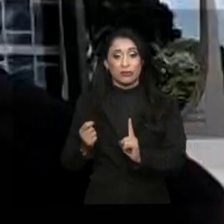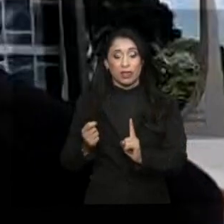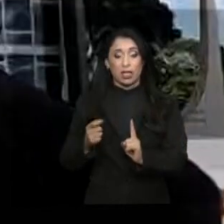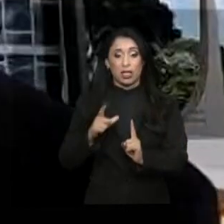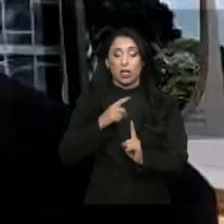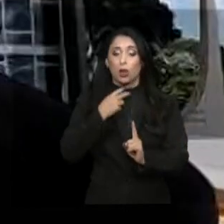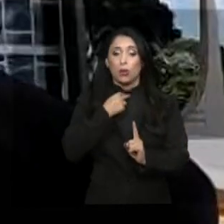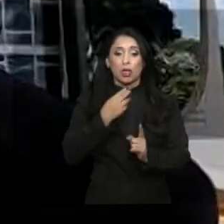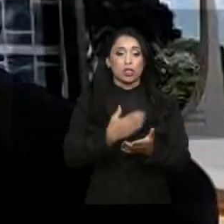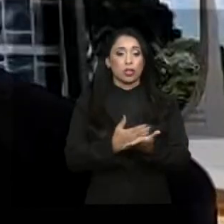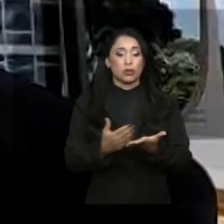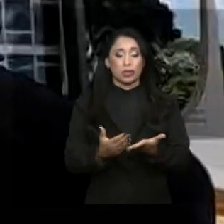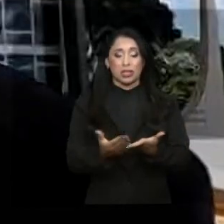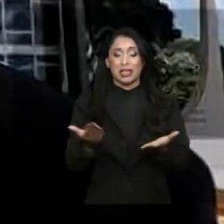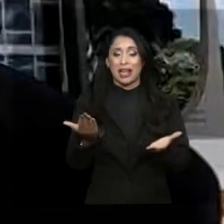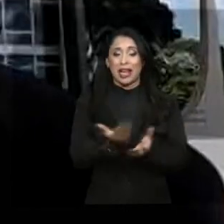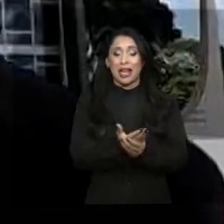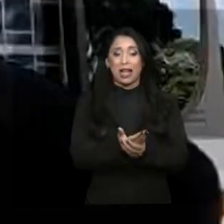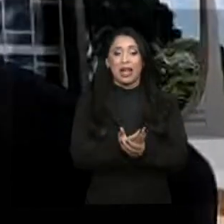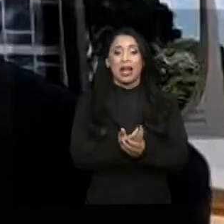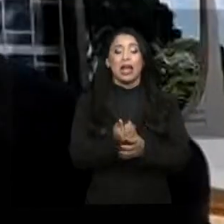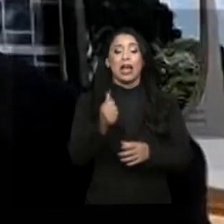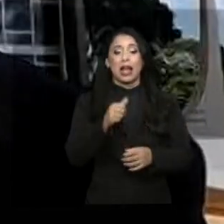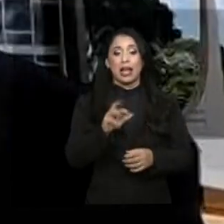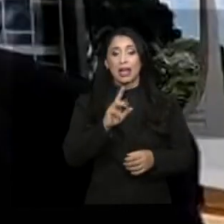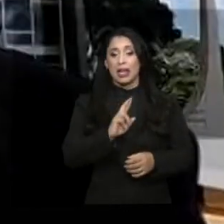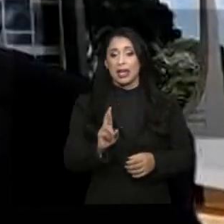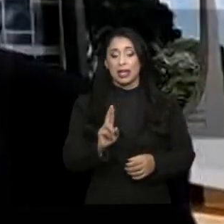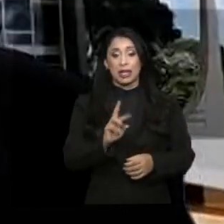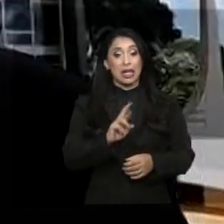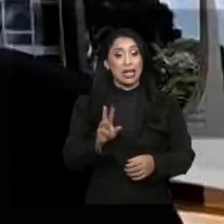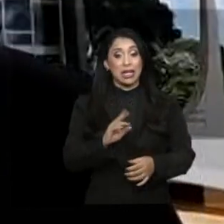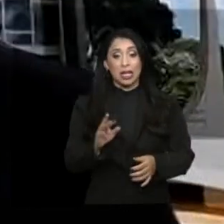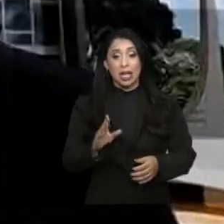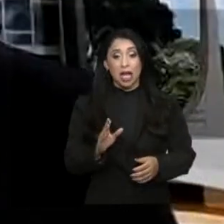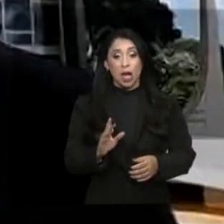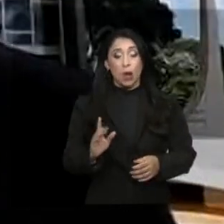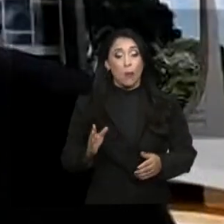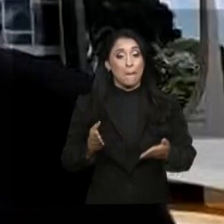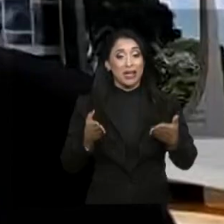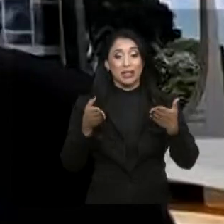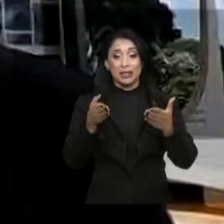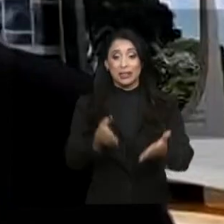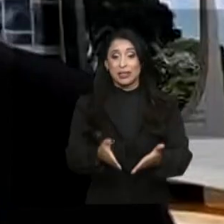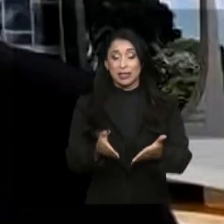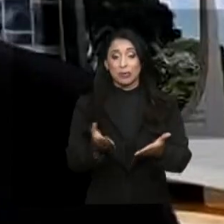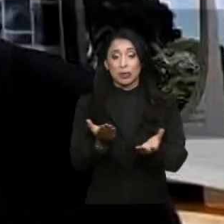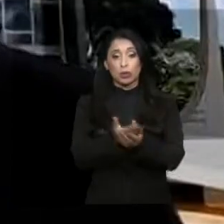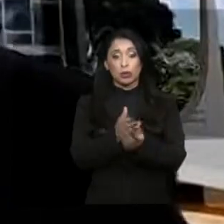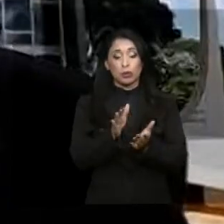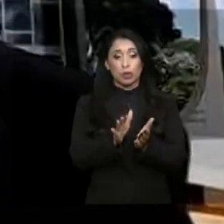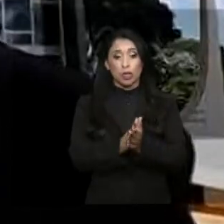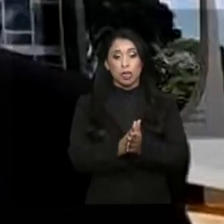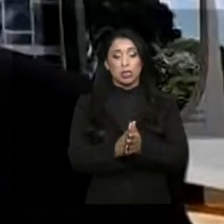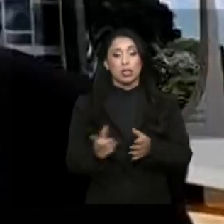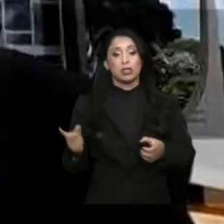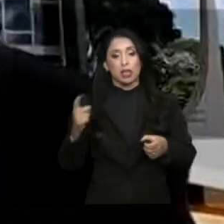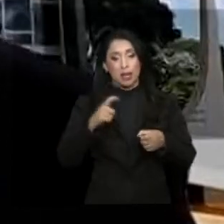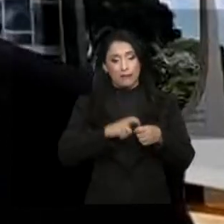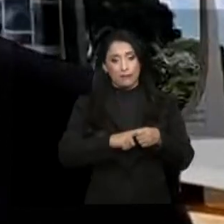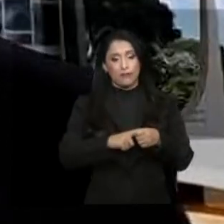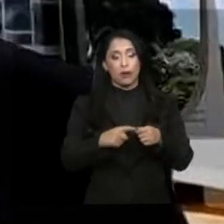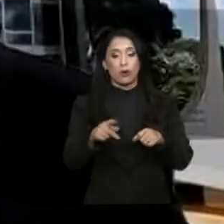ação rescisória. Ele não participa sequer do processo de extradição. Ele também é